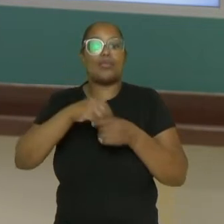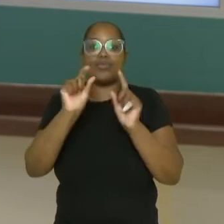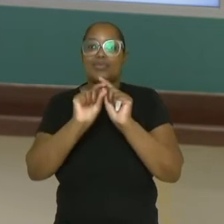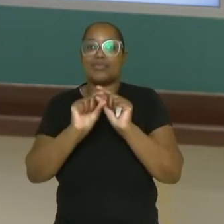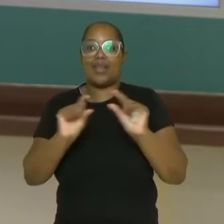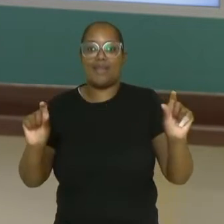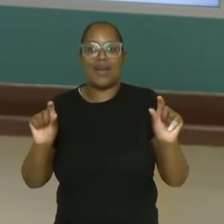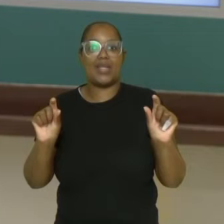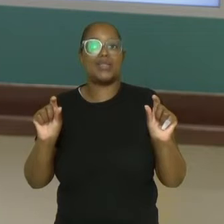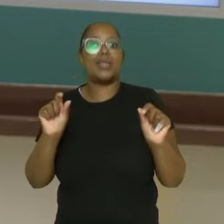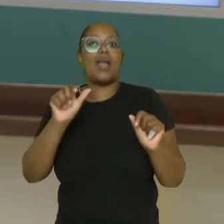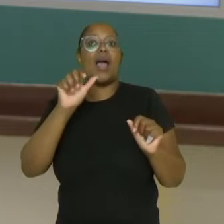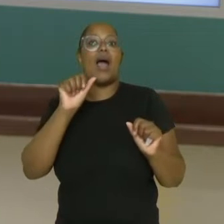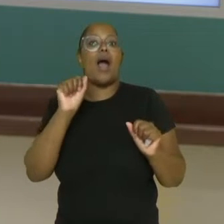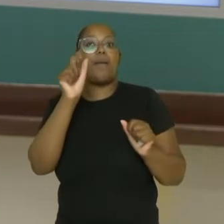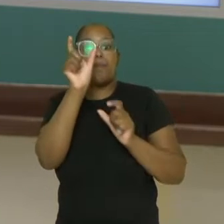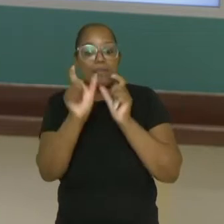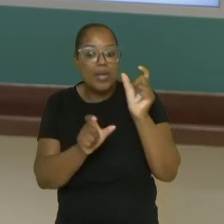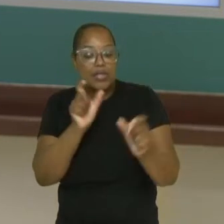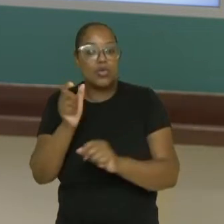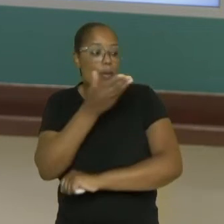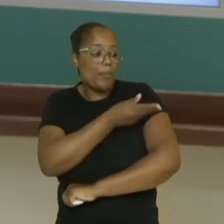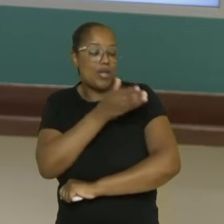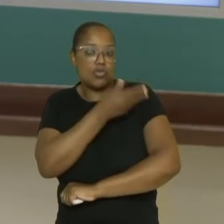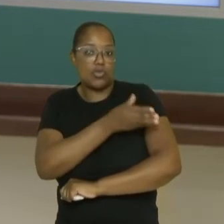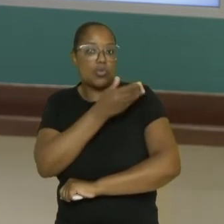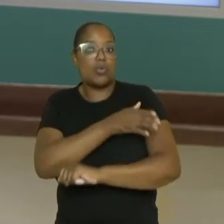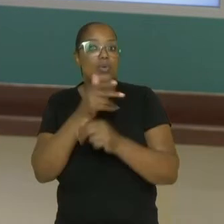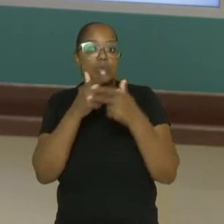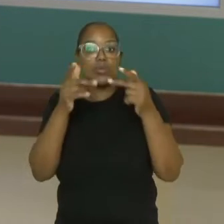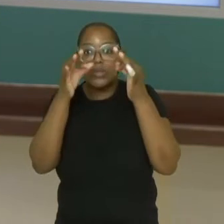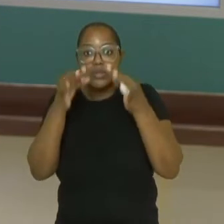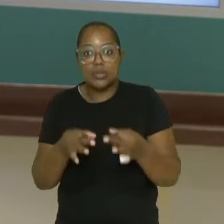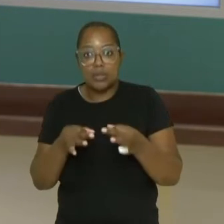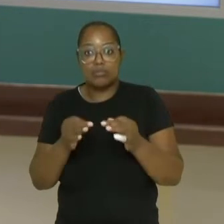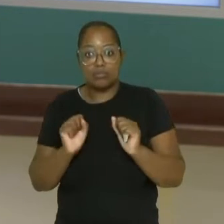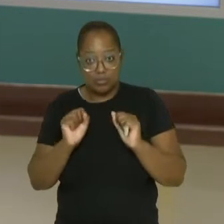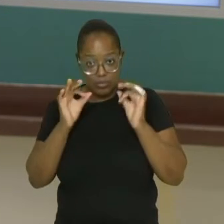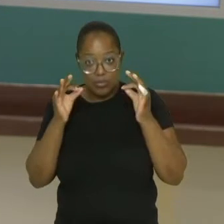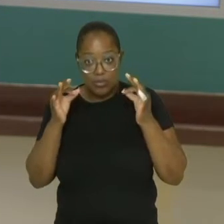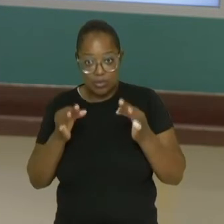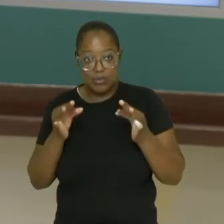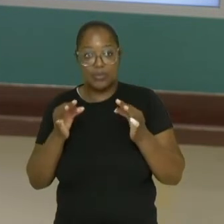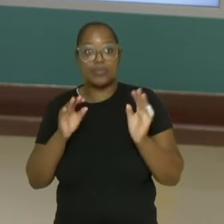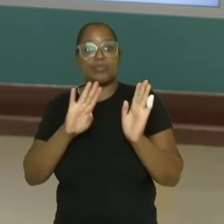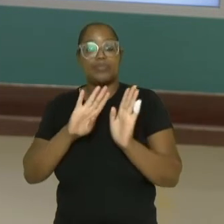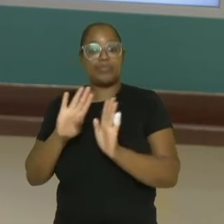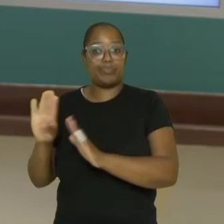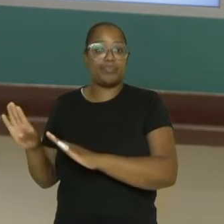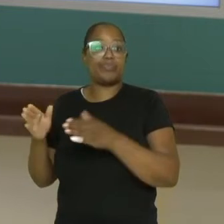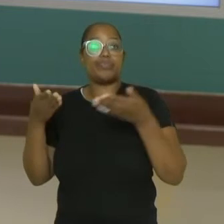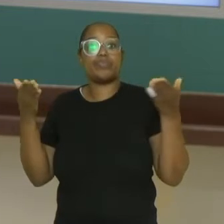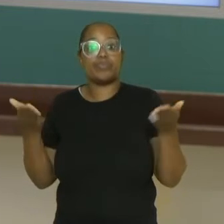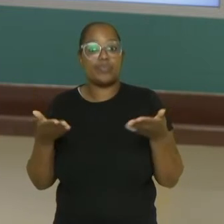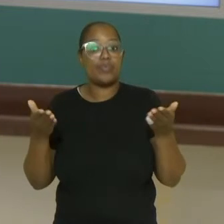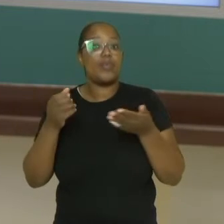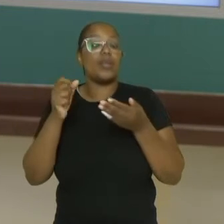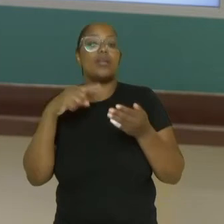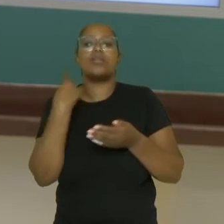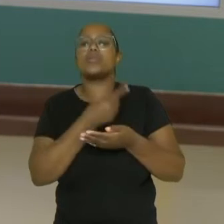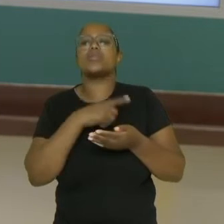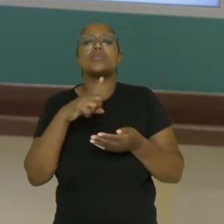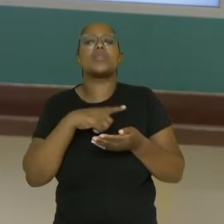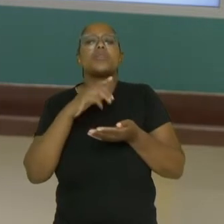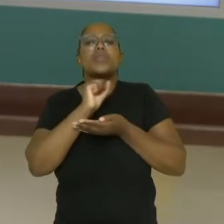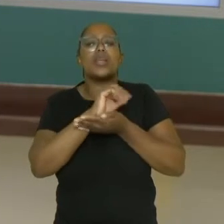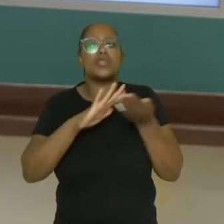praticou aquela ação de gostar muito de pizza, certo? Agora nós temos a nossa